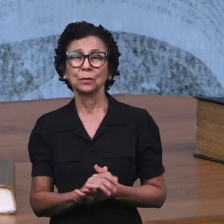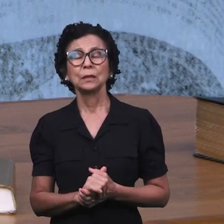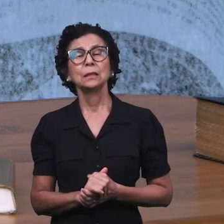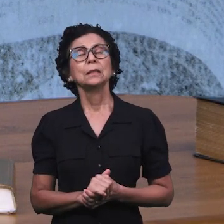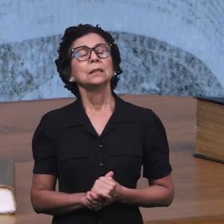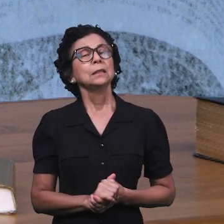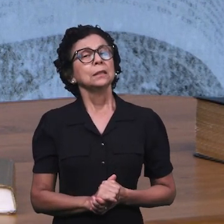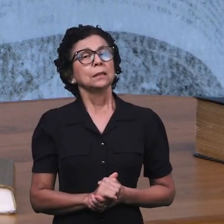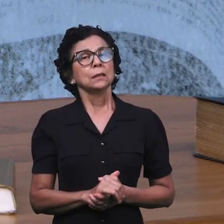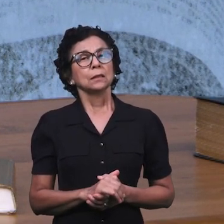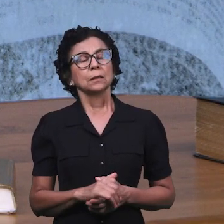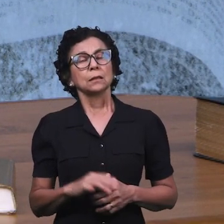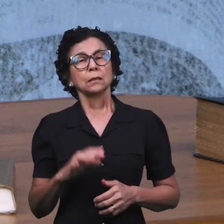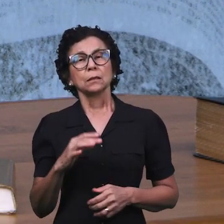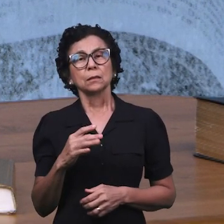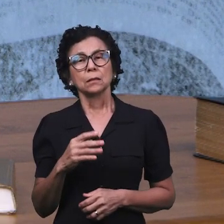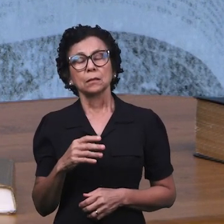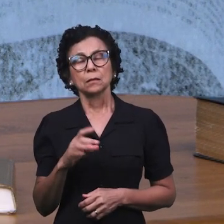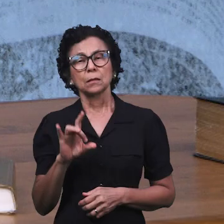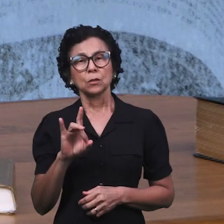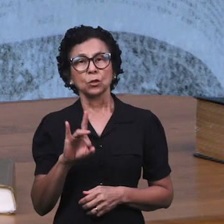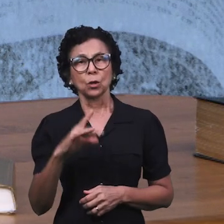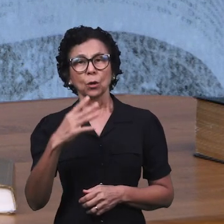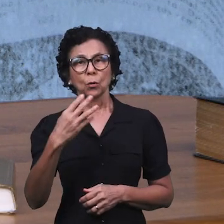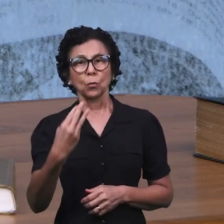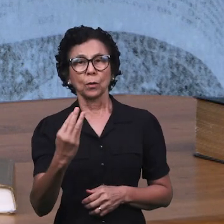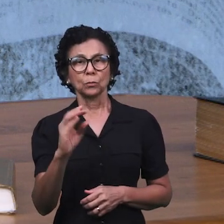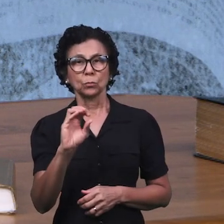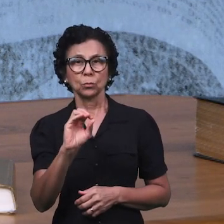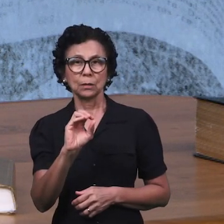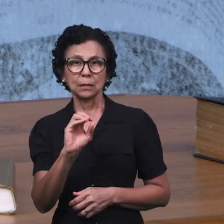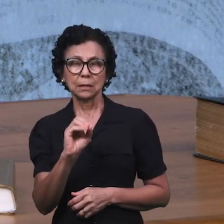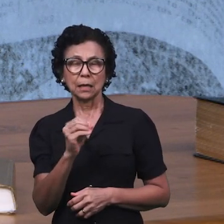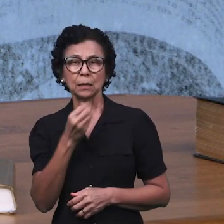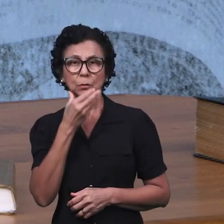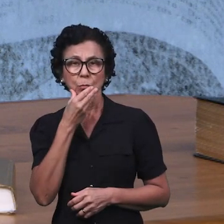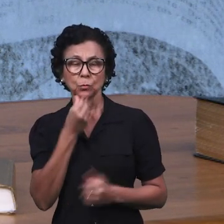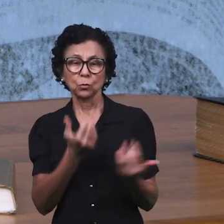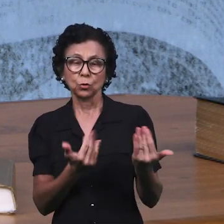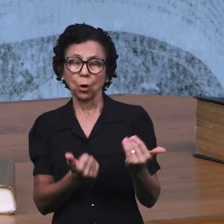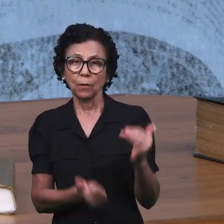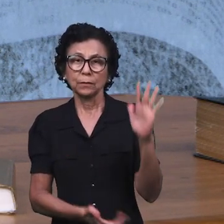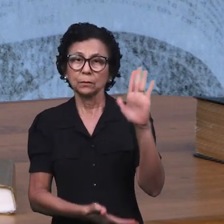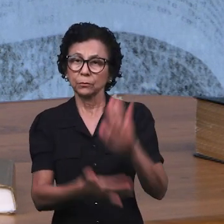400 mancebos que, montados sobre camelos, fugiram.